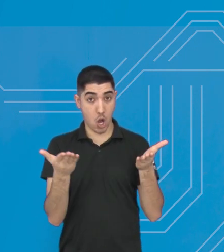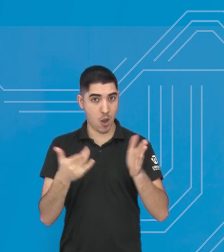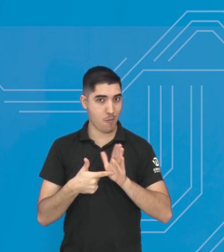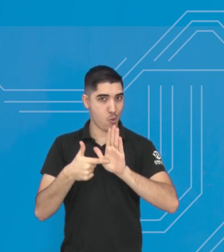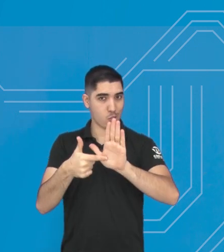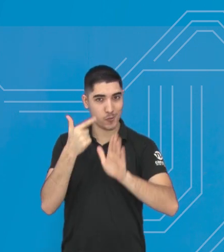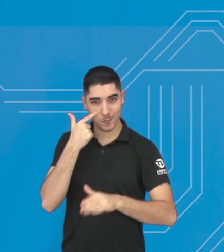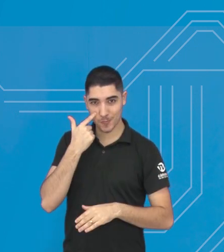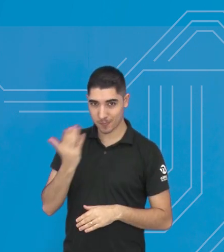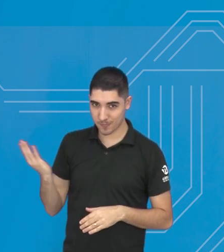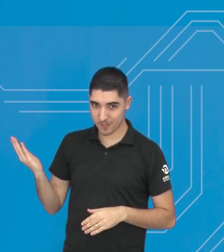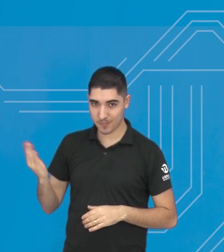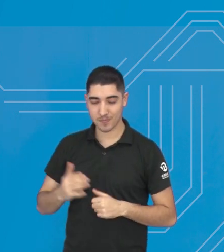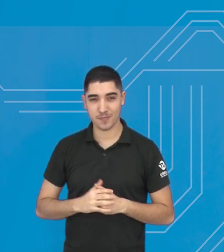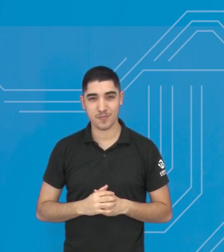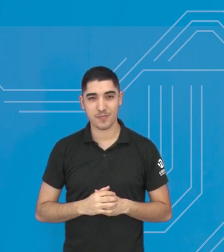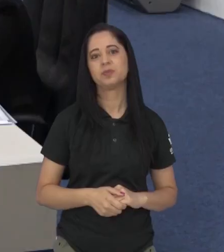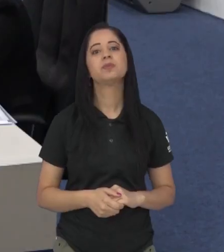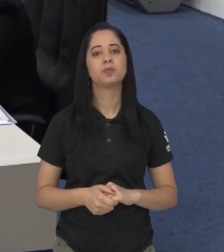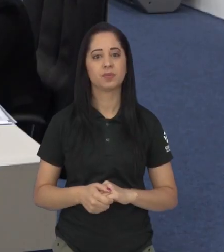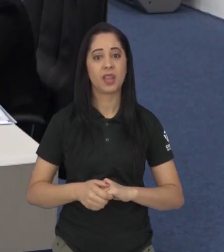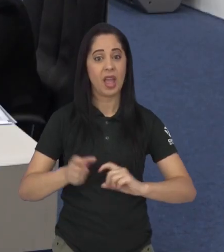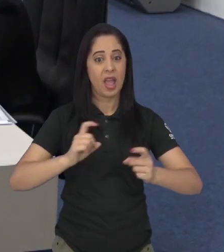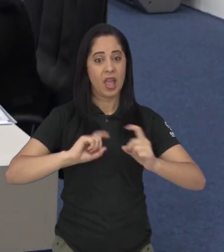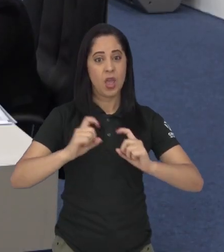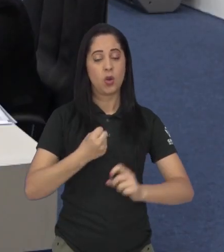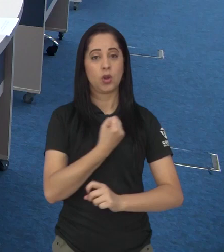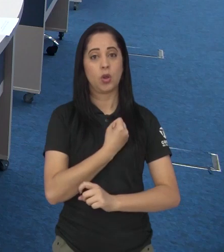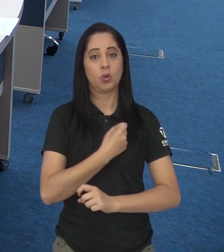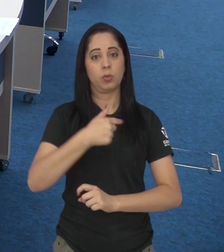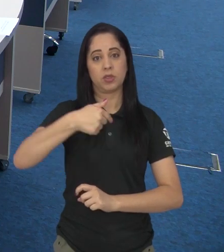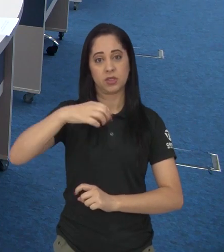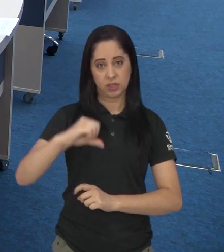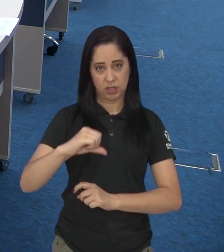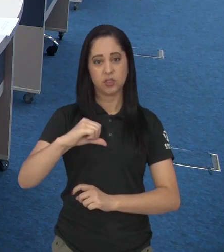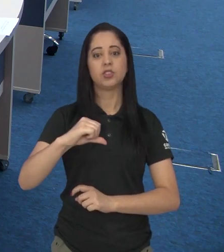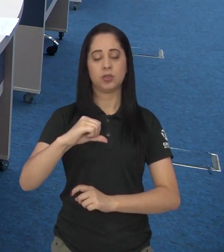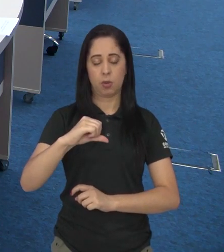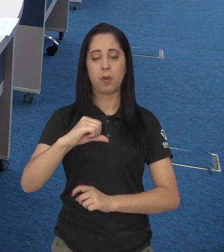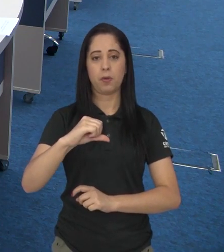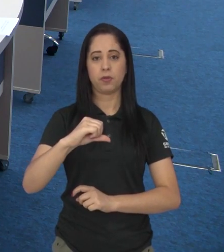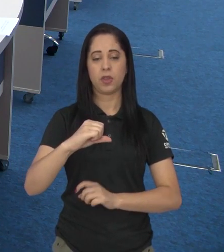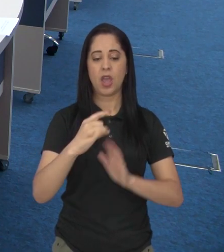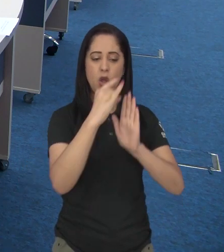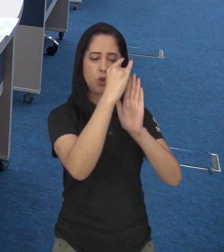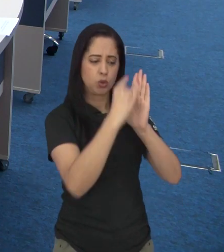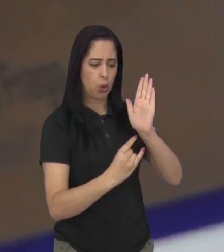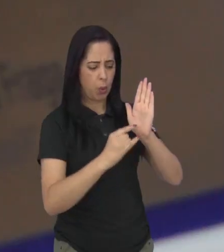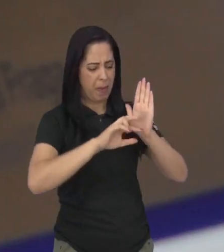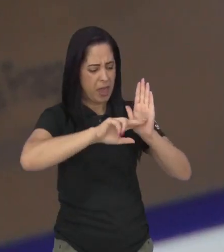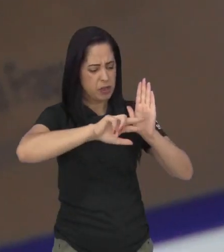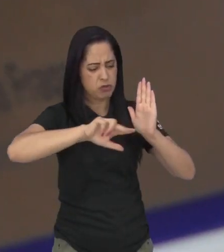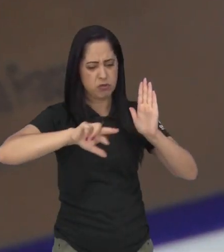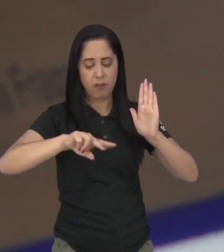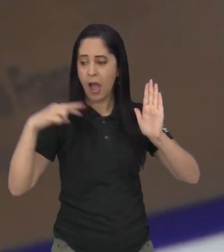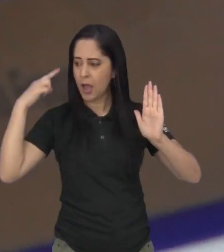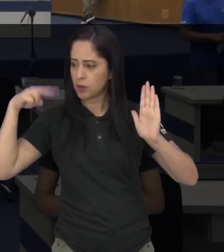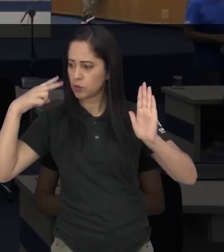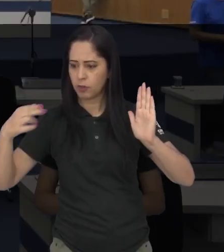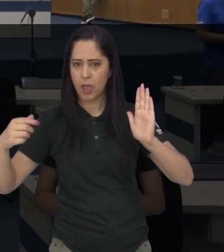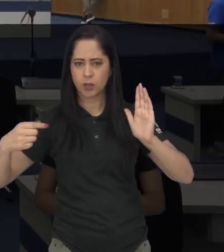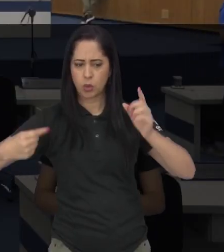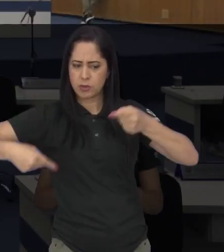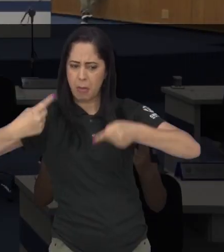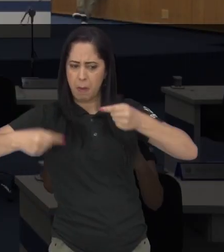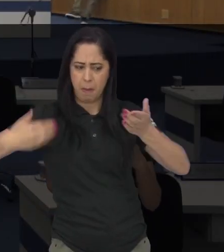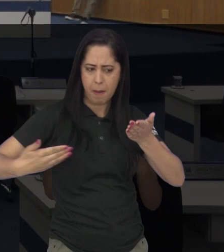gente te mostra agora na reportagem. A 79ª sessão do ano contou com a apreciação de diversos documentos,